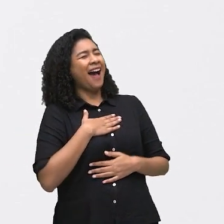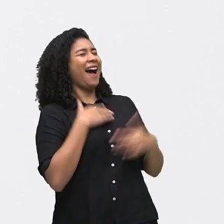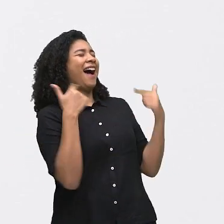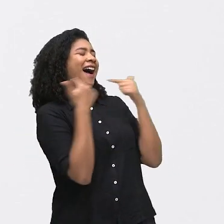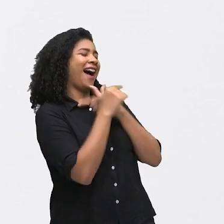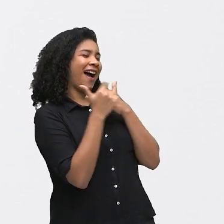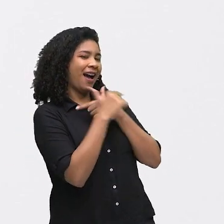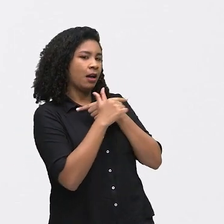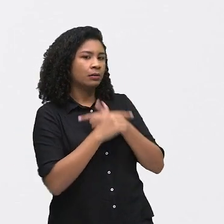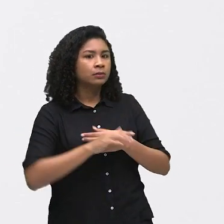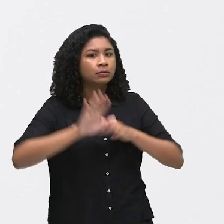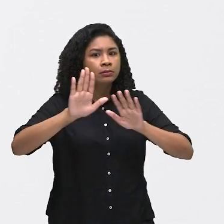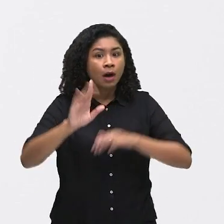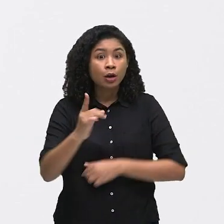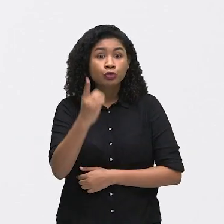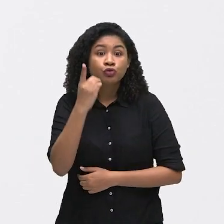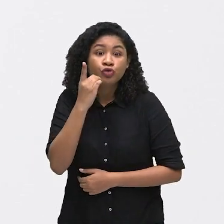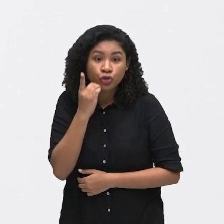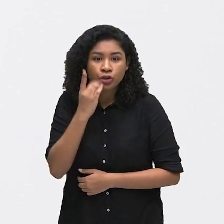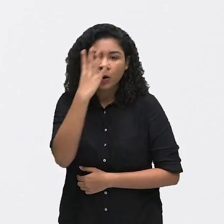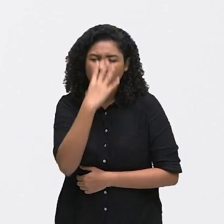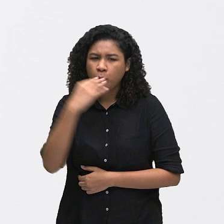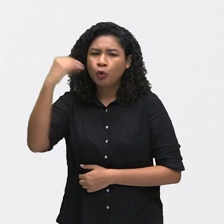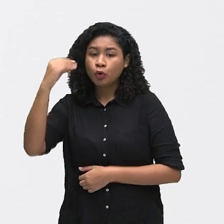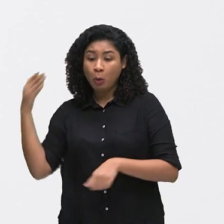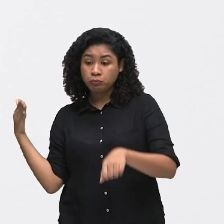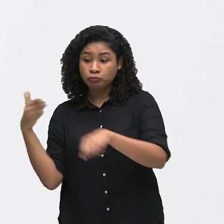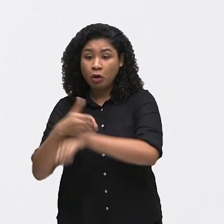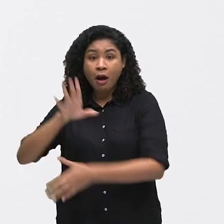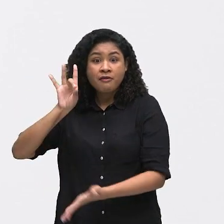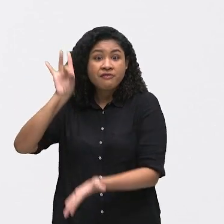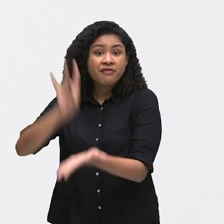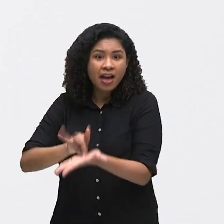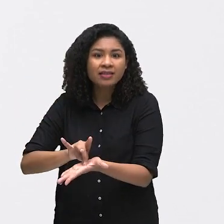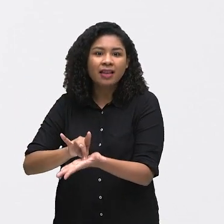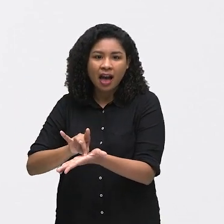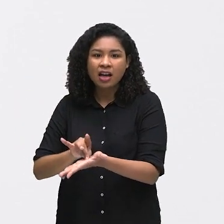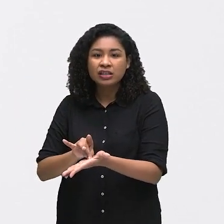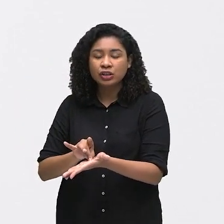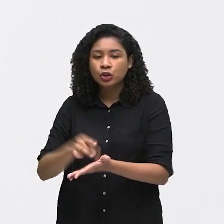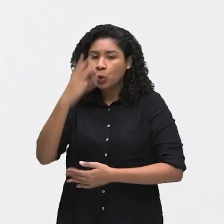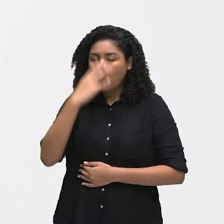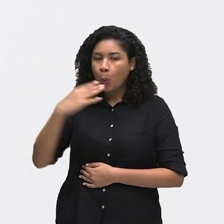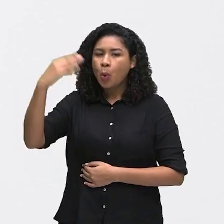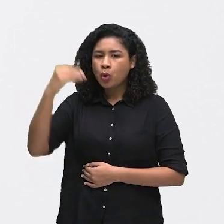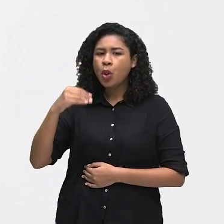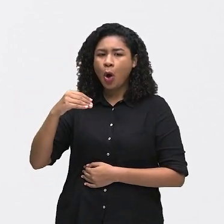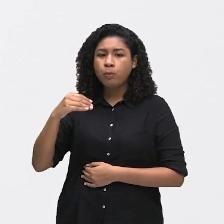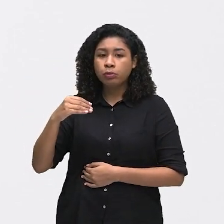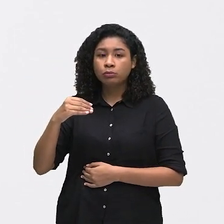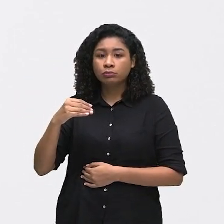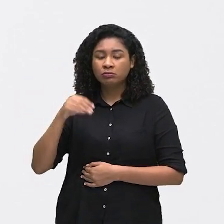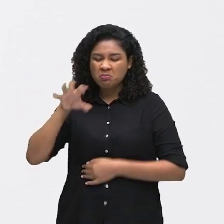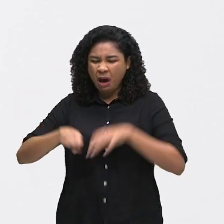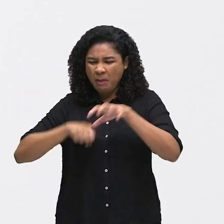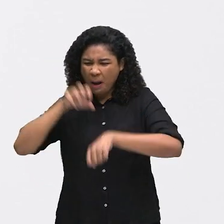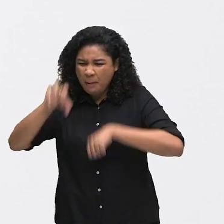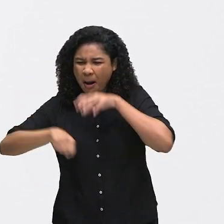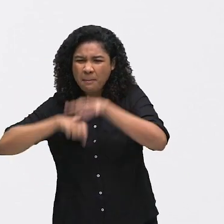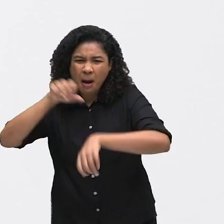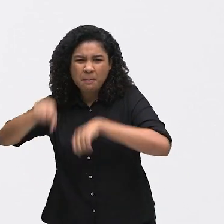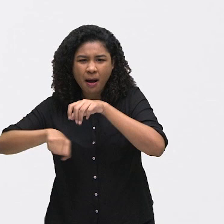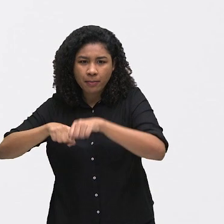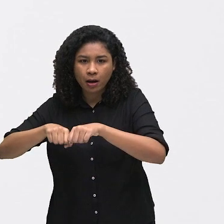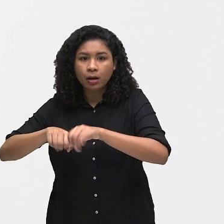apareceu de fato e começou a atacar as ovelhas. Morrendo de medo, o menino saiu correndo. Um